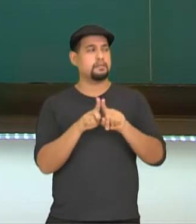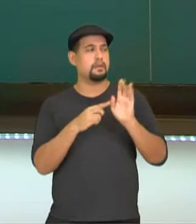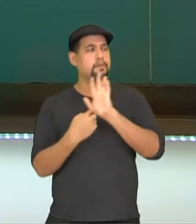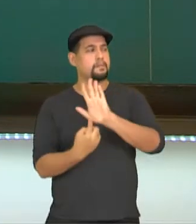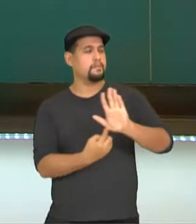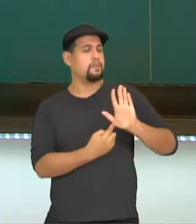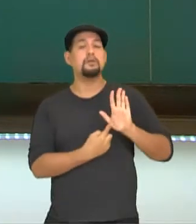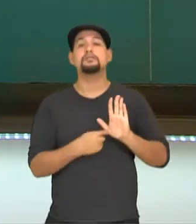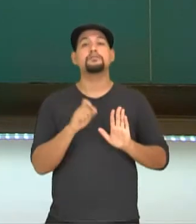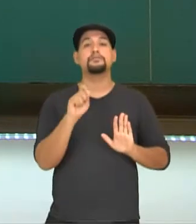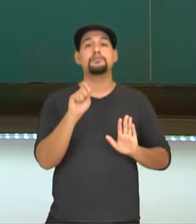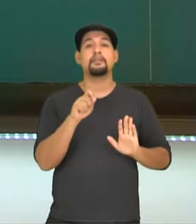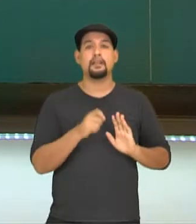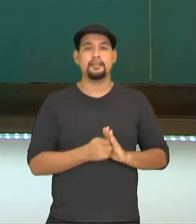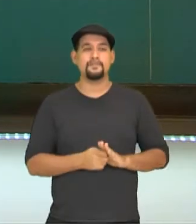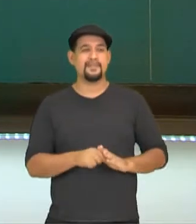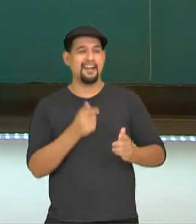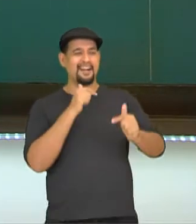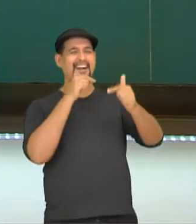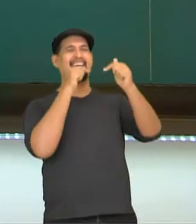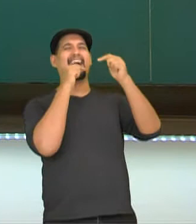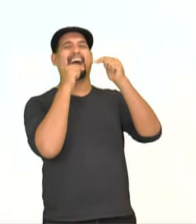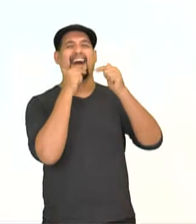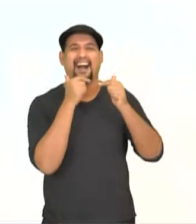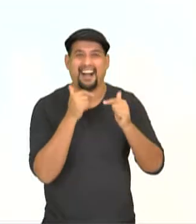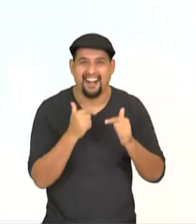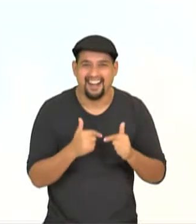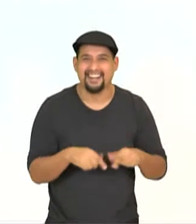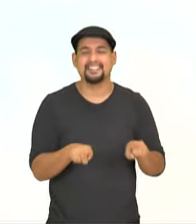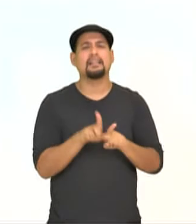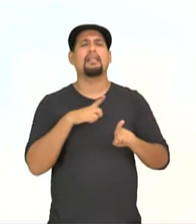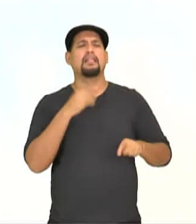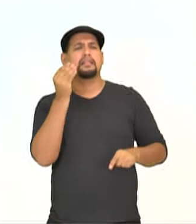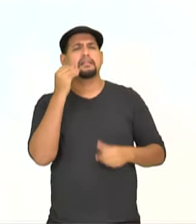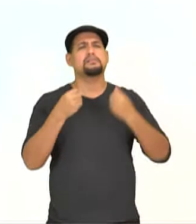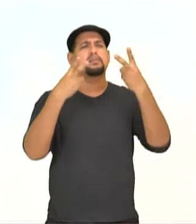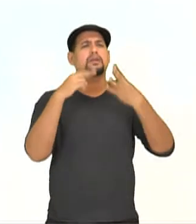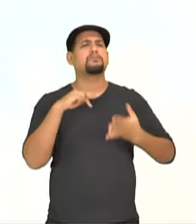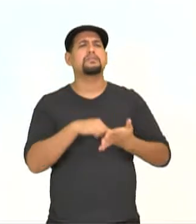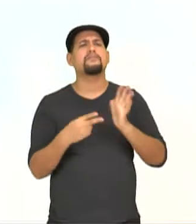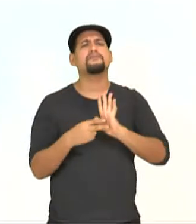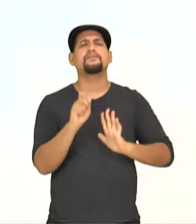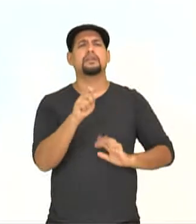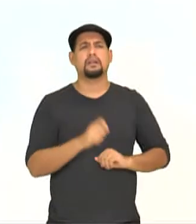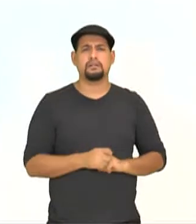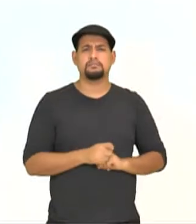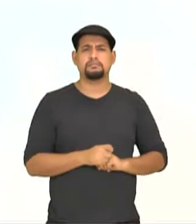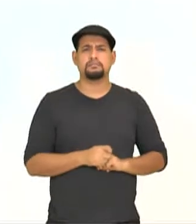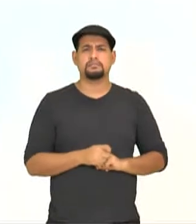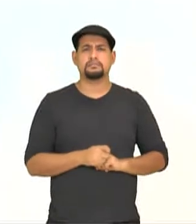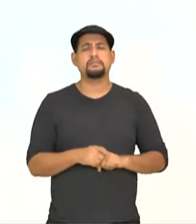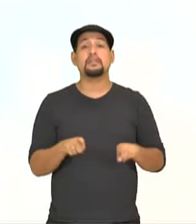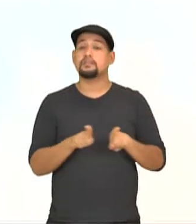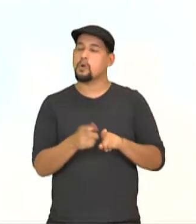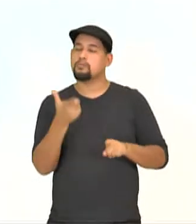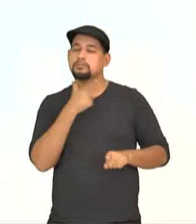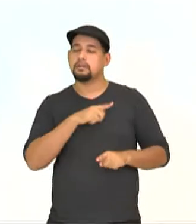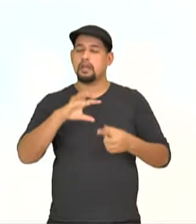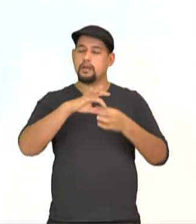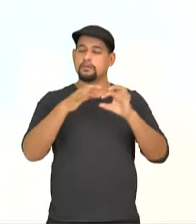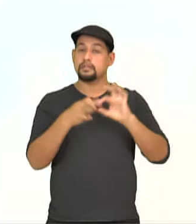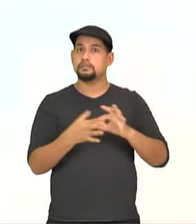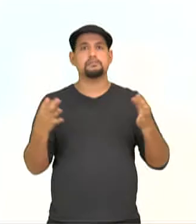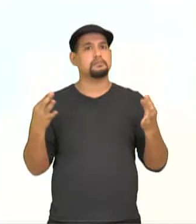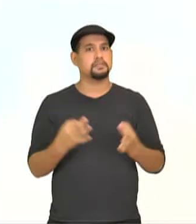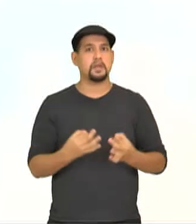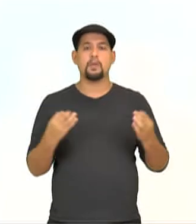la expresión reír a carcajadas. Intenta explicar su significado. Se você conseguir aí pelo contexto,